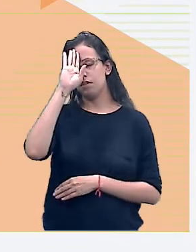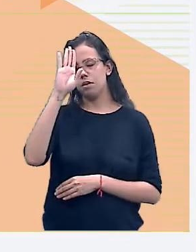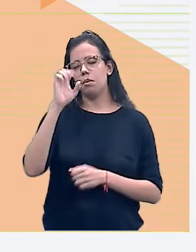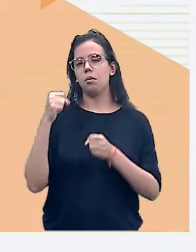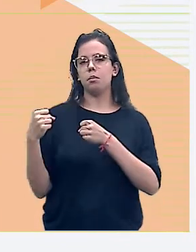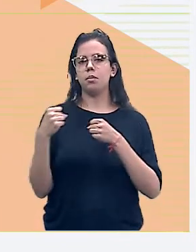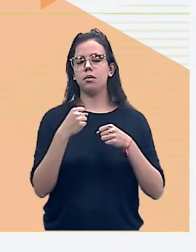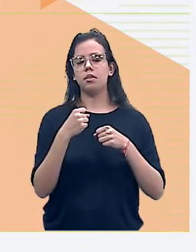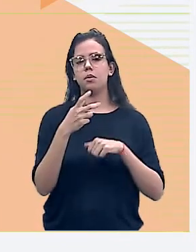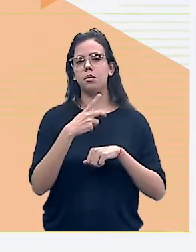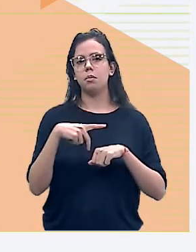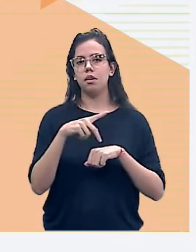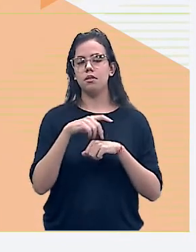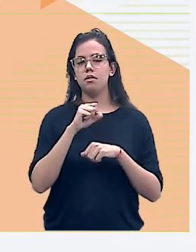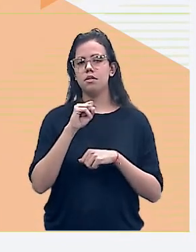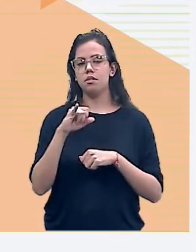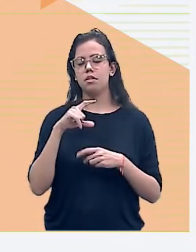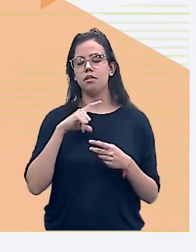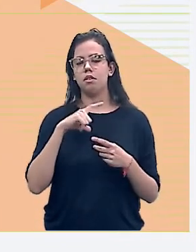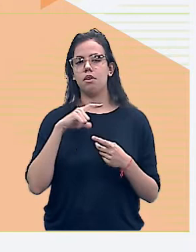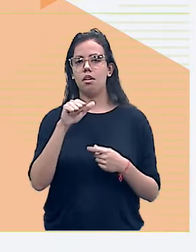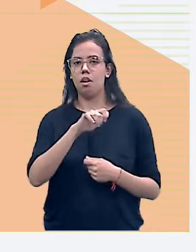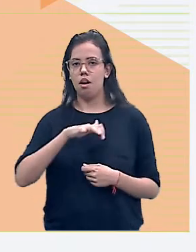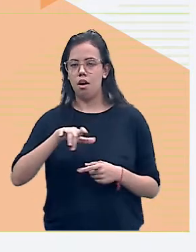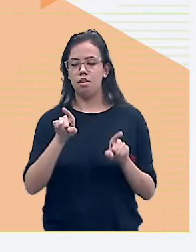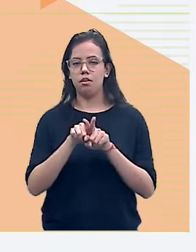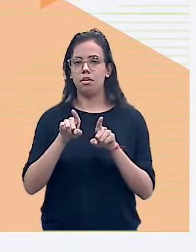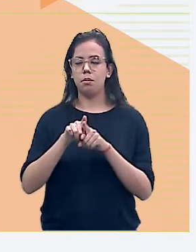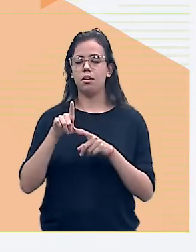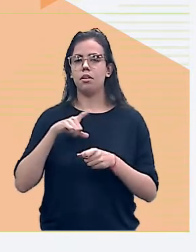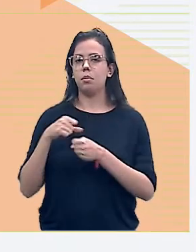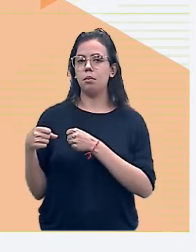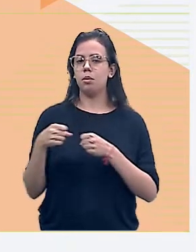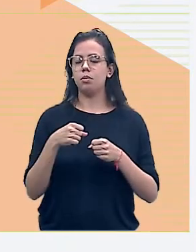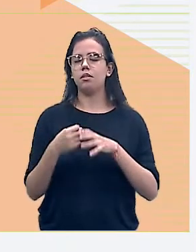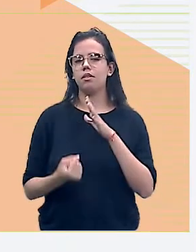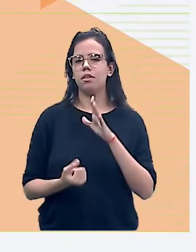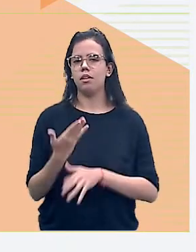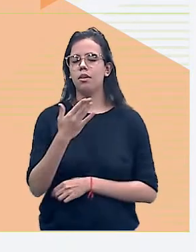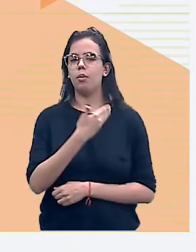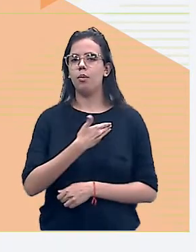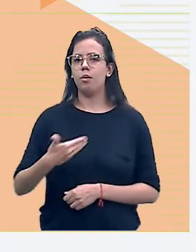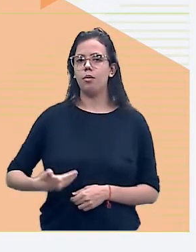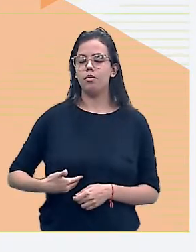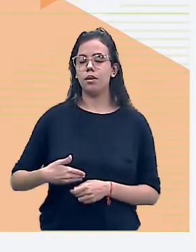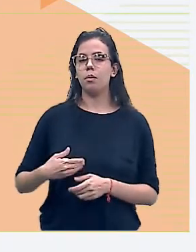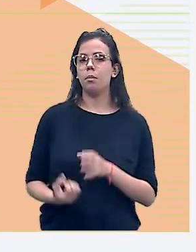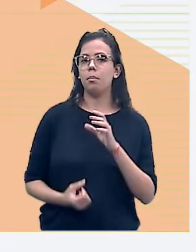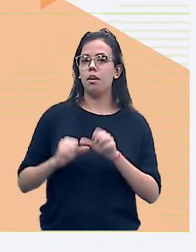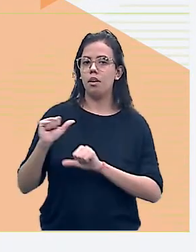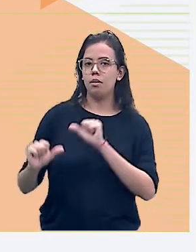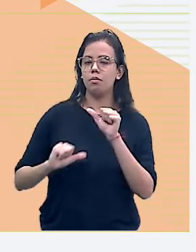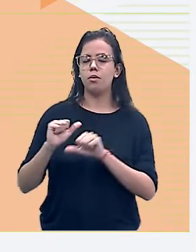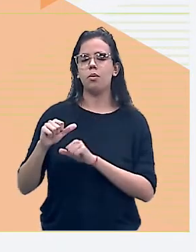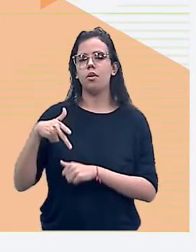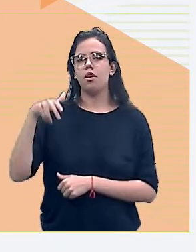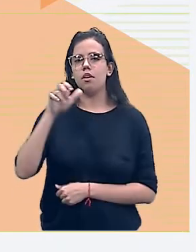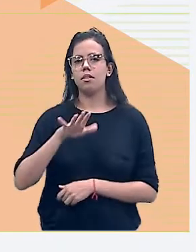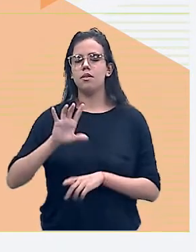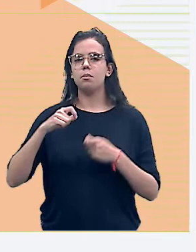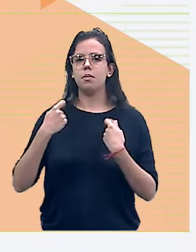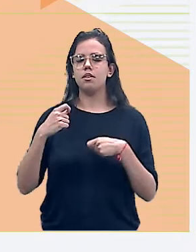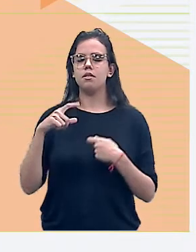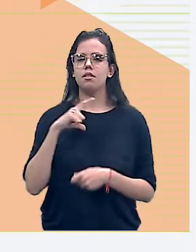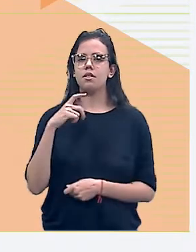você tem desses dois elementos território e soberania Você tem o estado possui para evoluir para a nação aí você precisa desse sentimento de